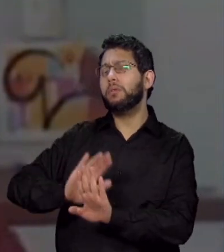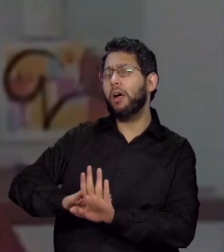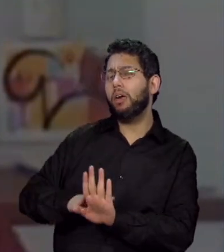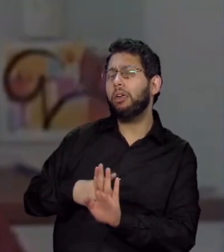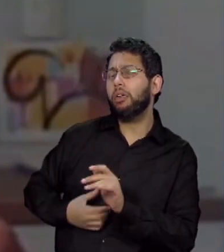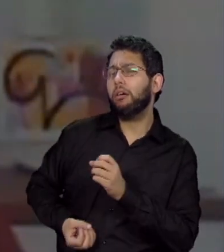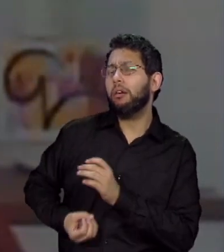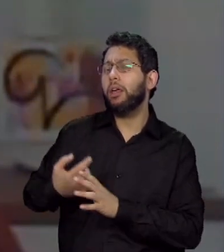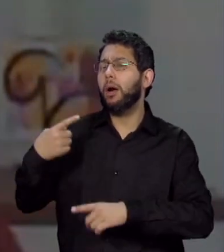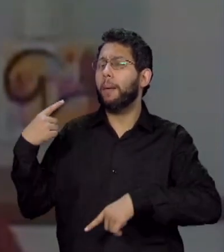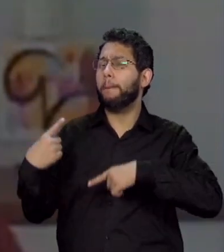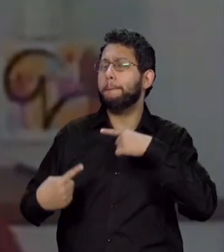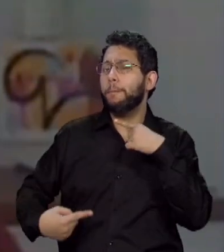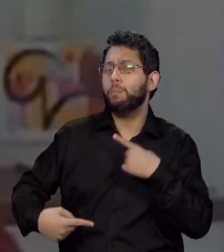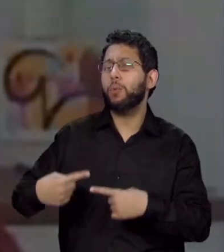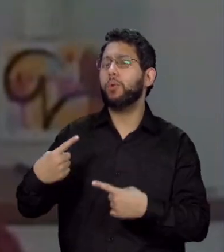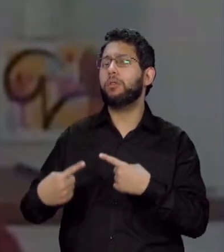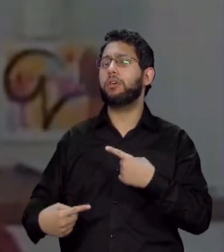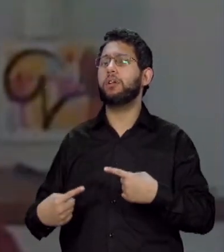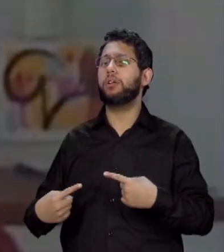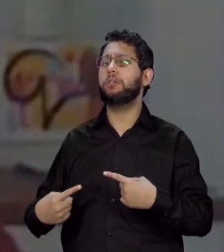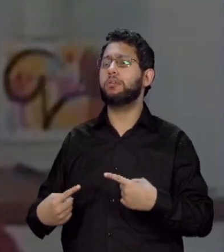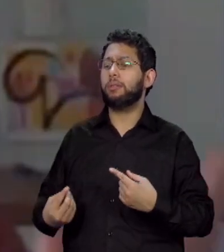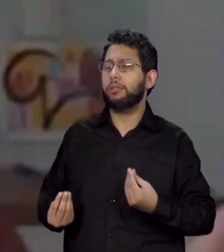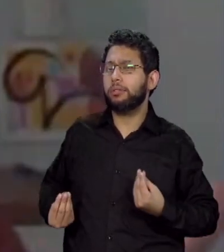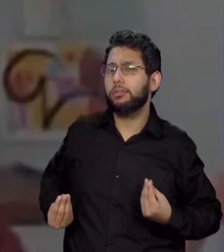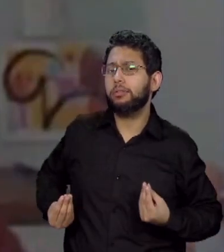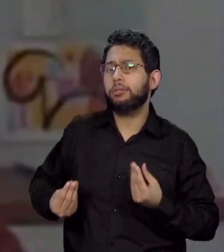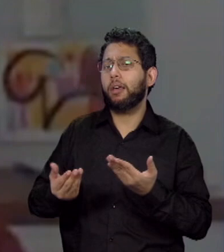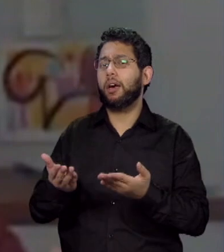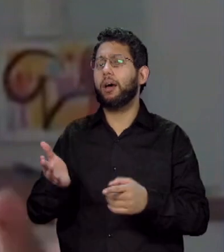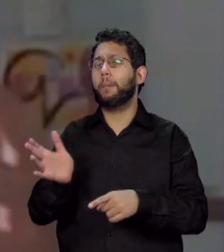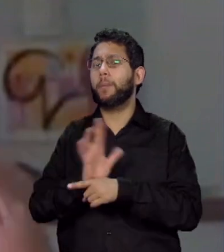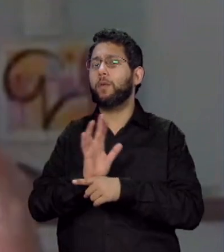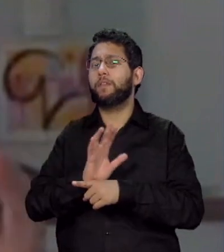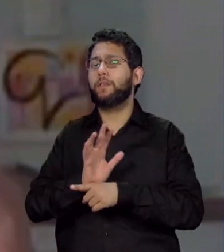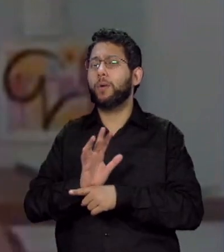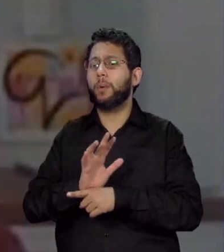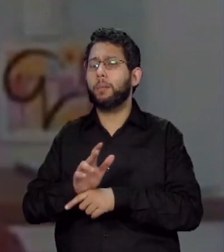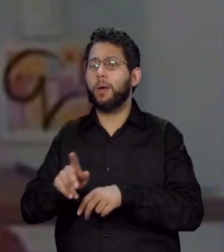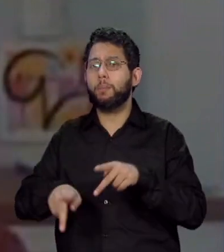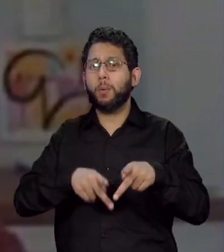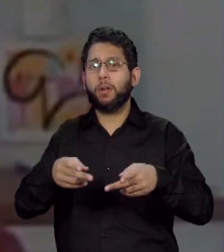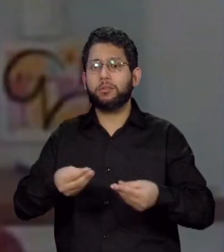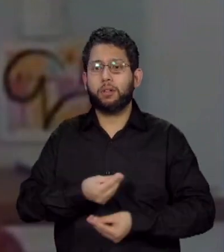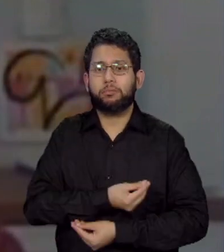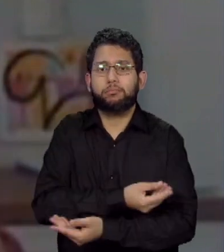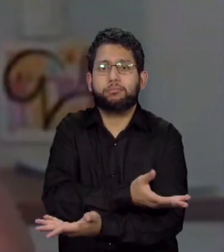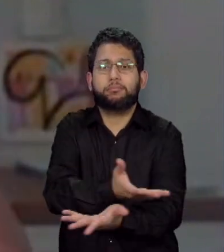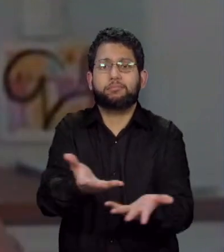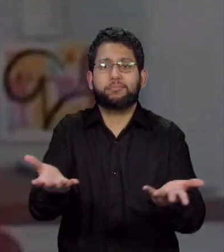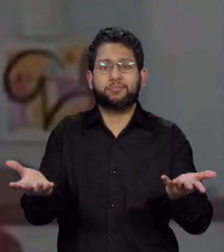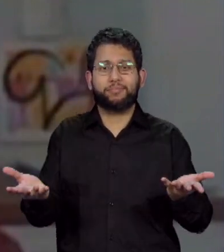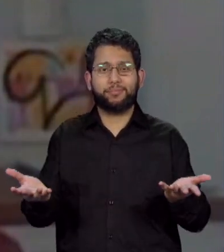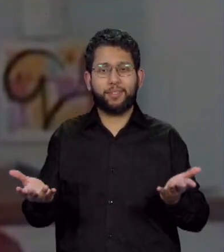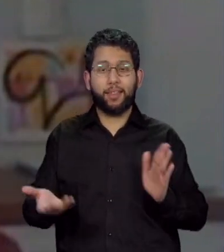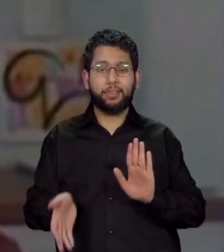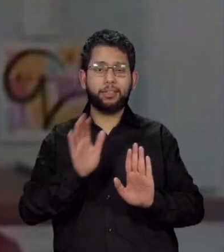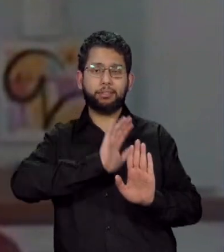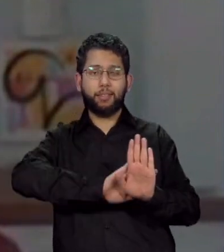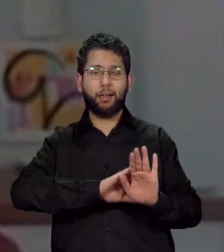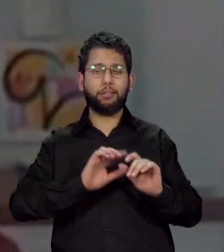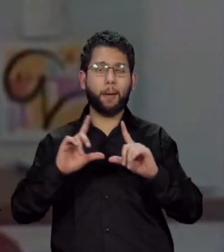políticas para fazer com que esses filmes cheguem, com que essas mensagens e essas